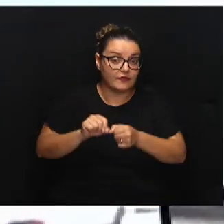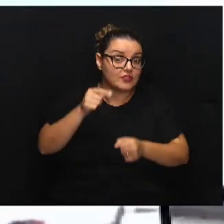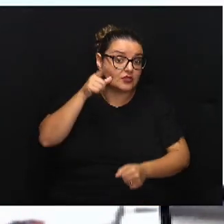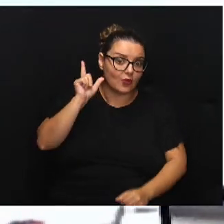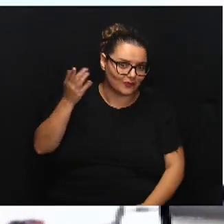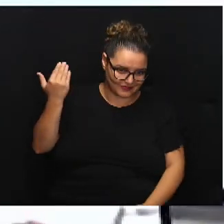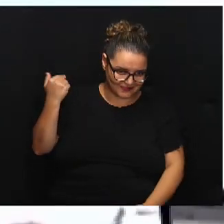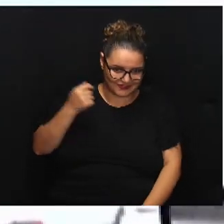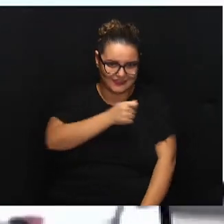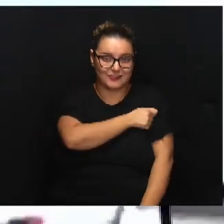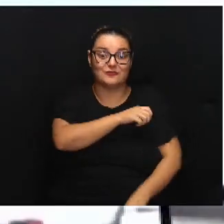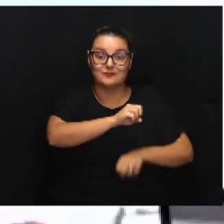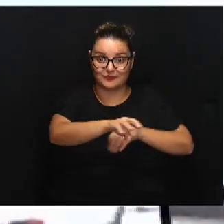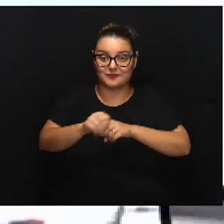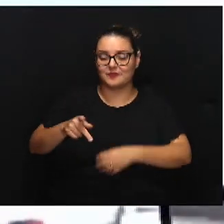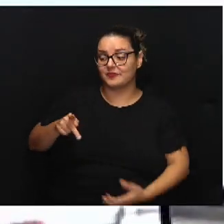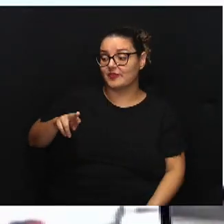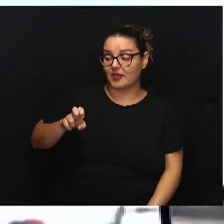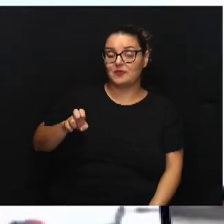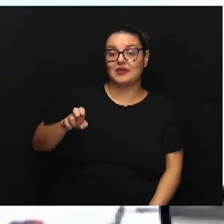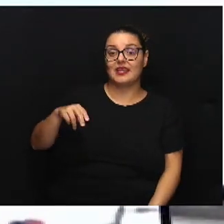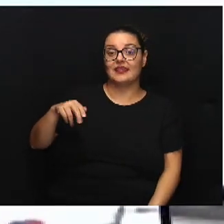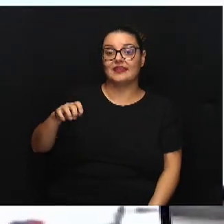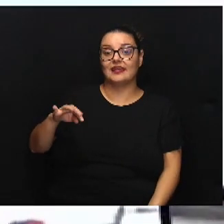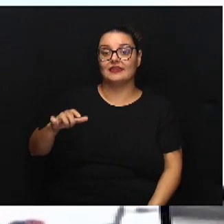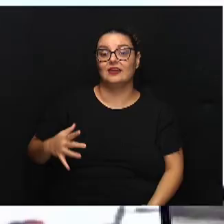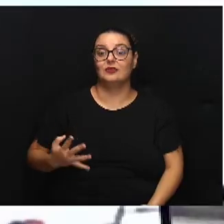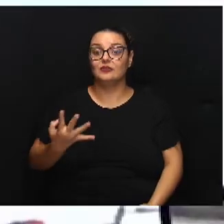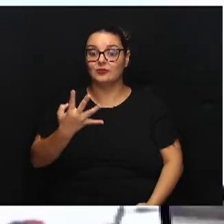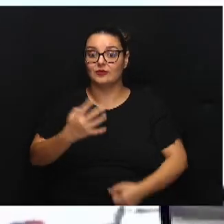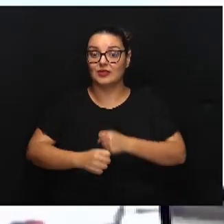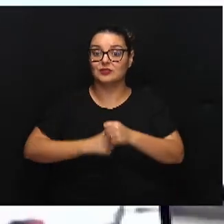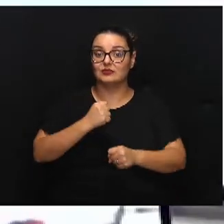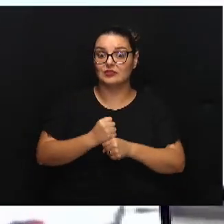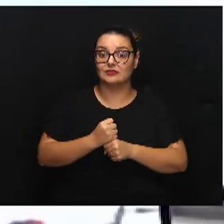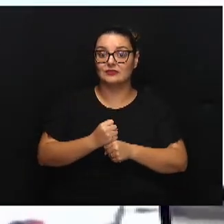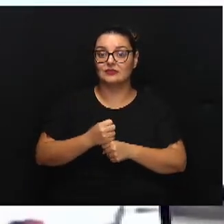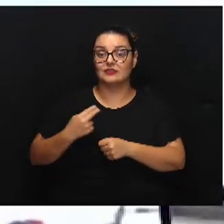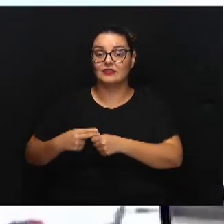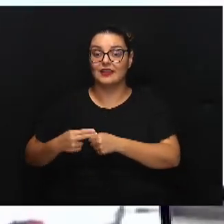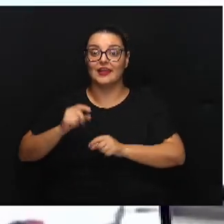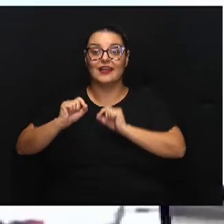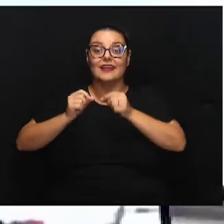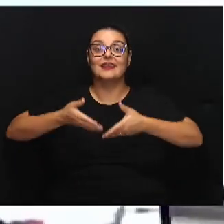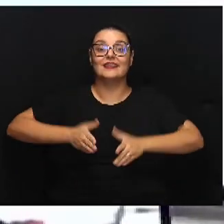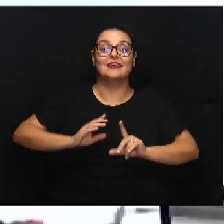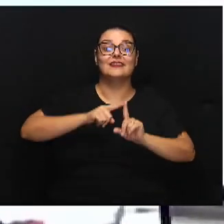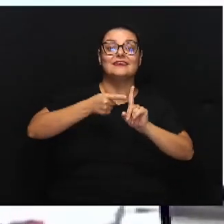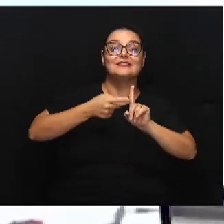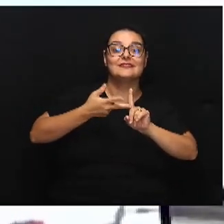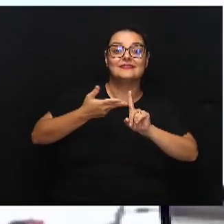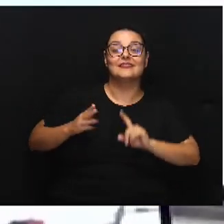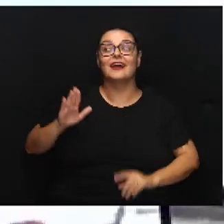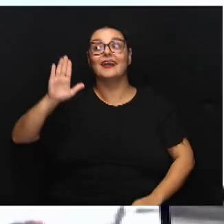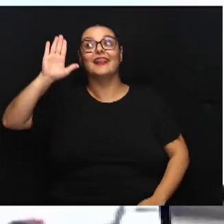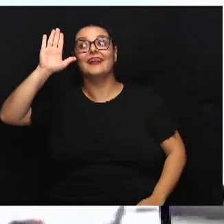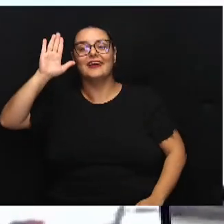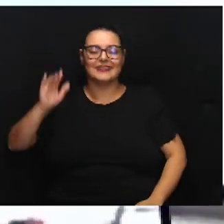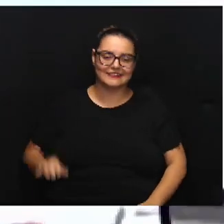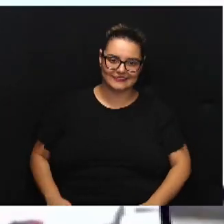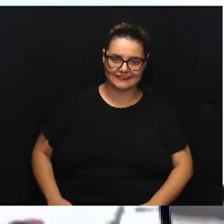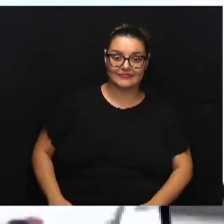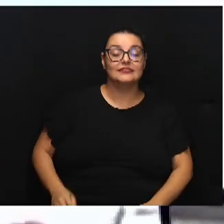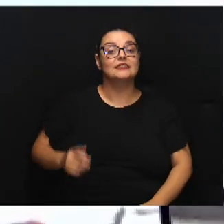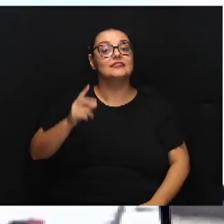alunos aqui dando aula sobre pré-natal, dos alunos do 4º ano da Unicamp. Eu pergunto, quem aqui nasceu de cesárea? Levanta a mão. E aí a